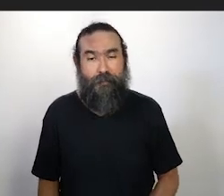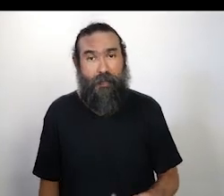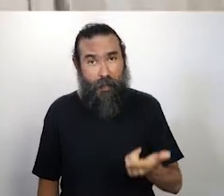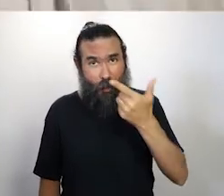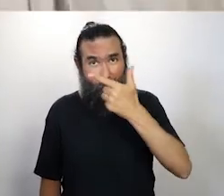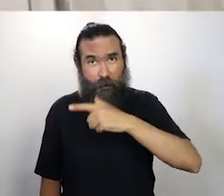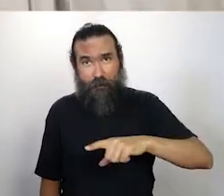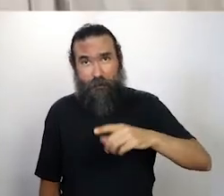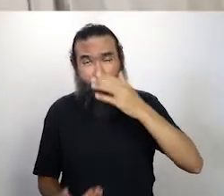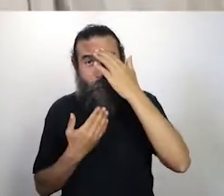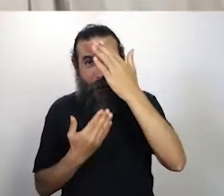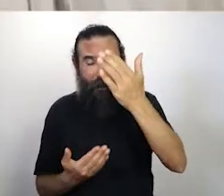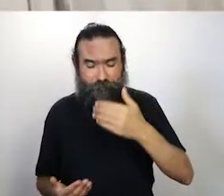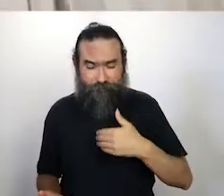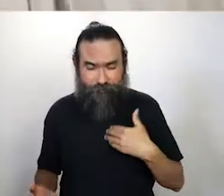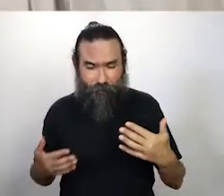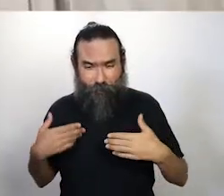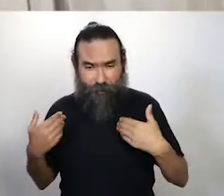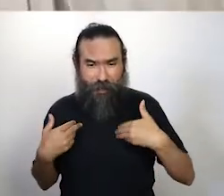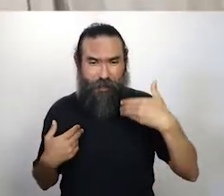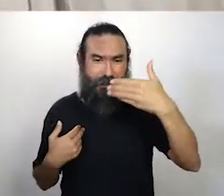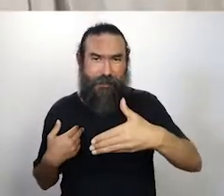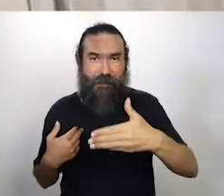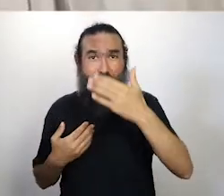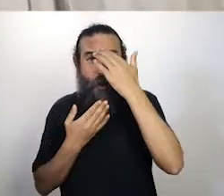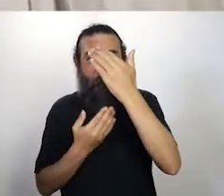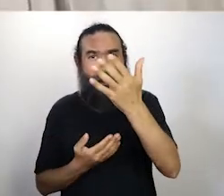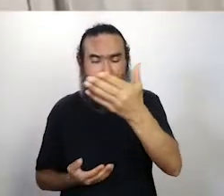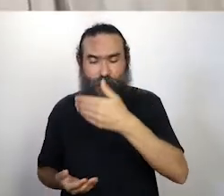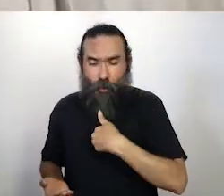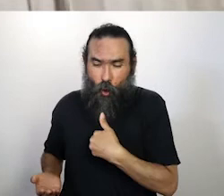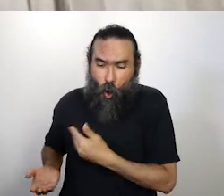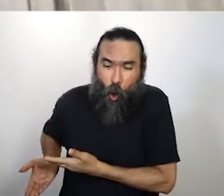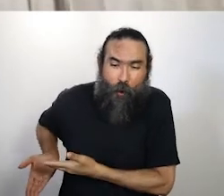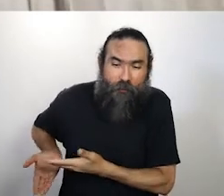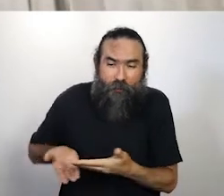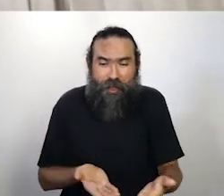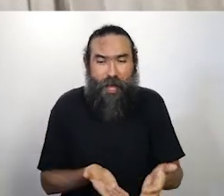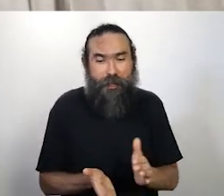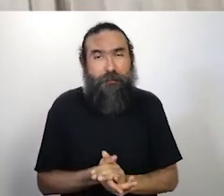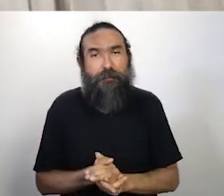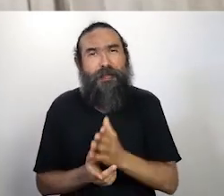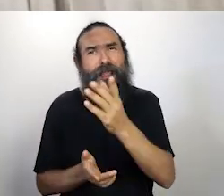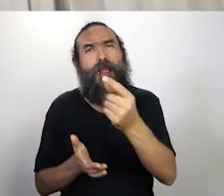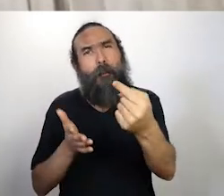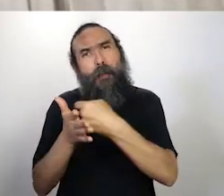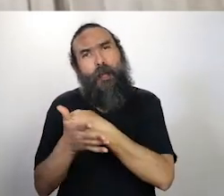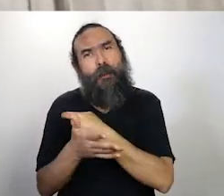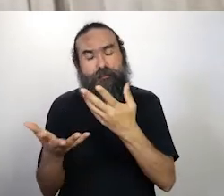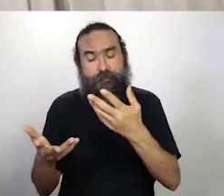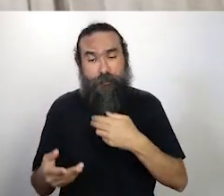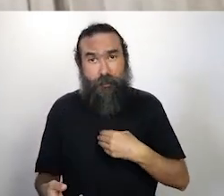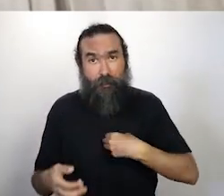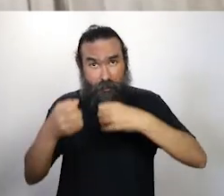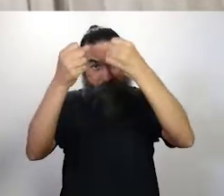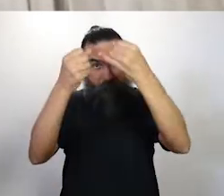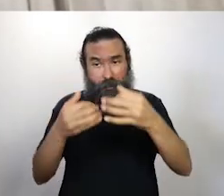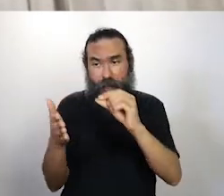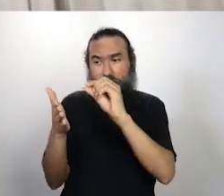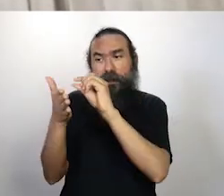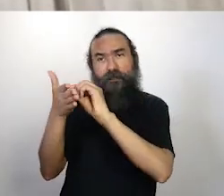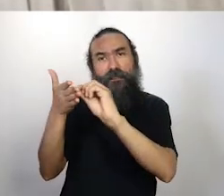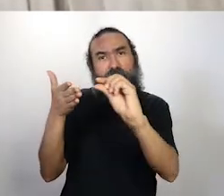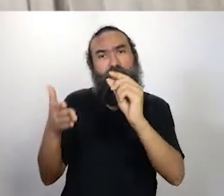Bom, mais uma vez, obrigado. Muito feliz de estar aqui. Agradecer o convite. Sobre a pergunta, eu trago uma frase que um